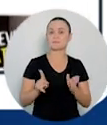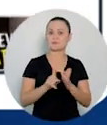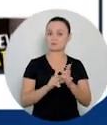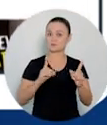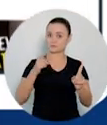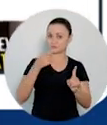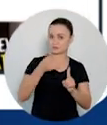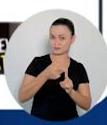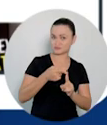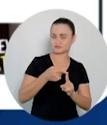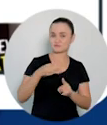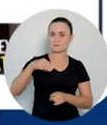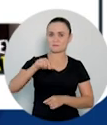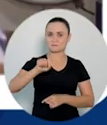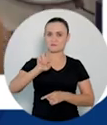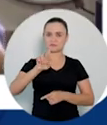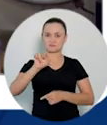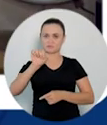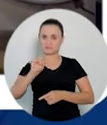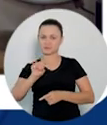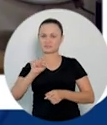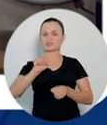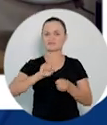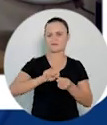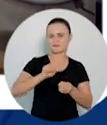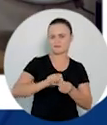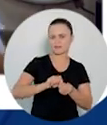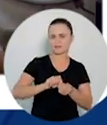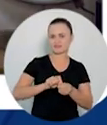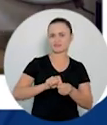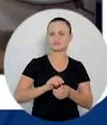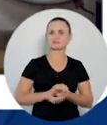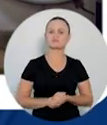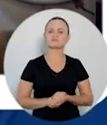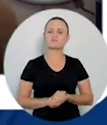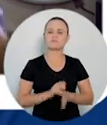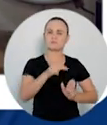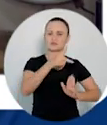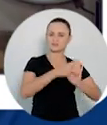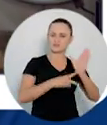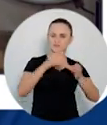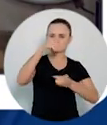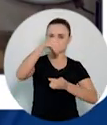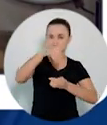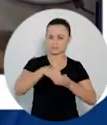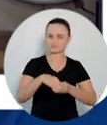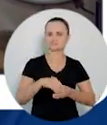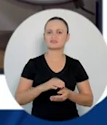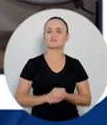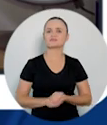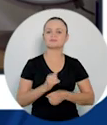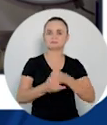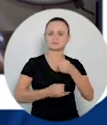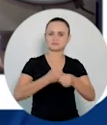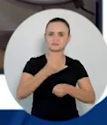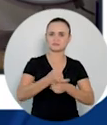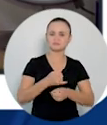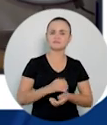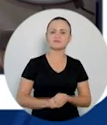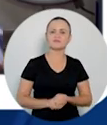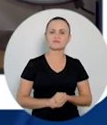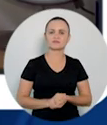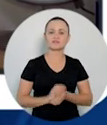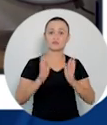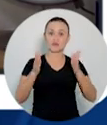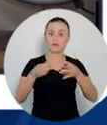ele já faz isso pela internet. Você esquece a matéria que você estuda? Eu esquecia. Se você tem esse problema, então assiste esse vídeo até o final, que eu vou te explicar